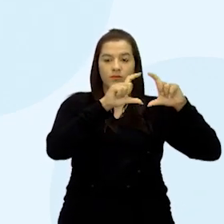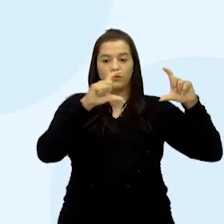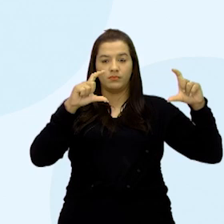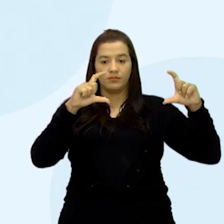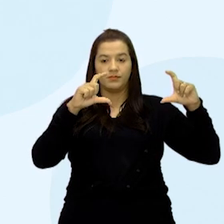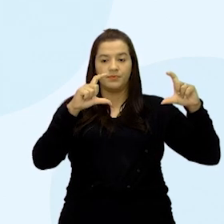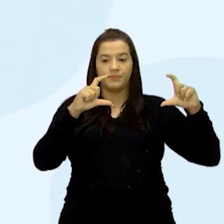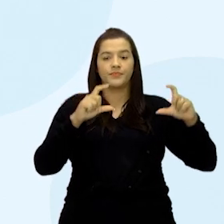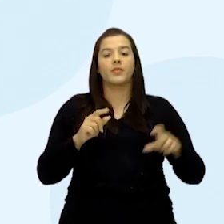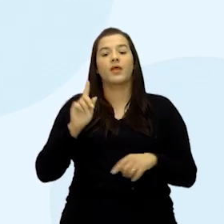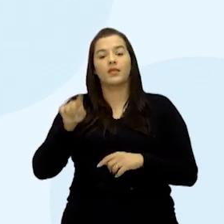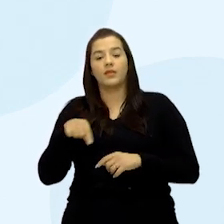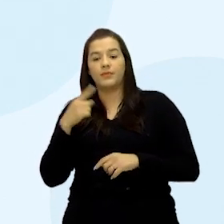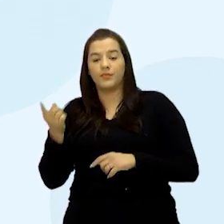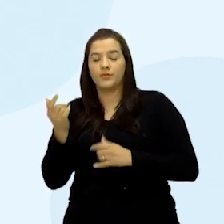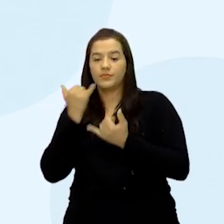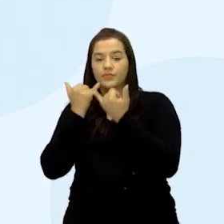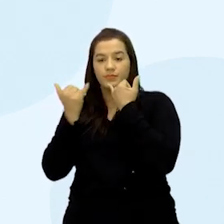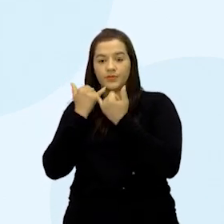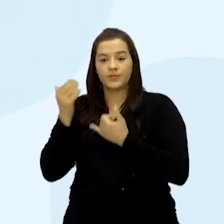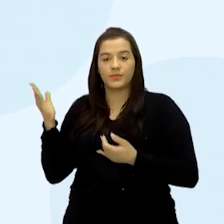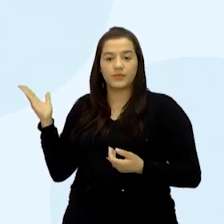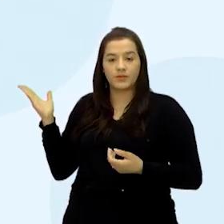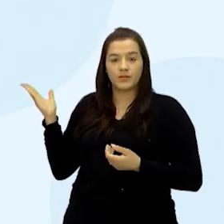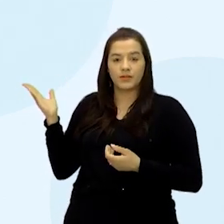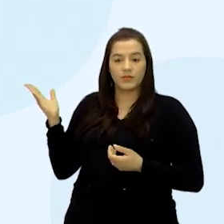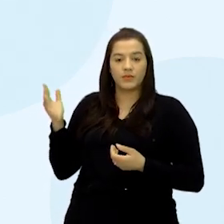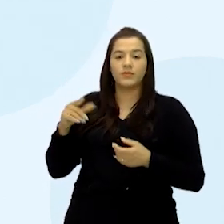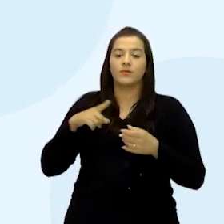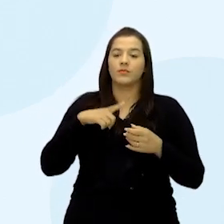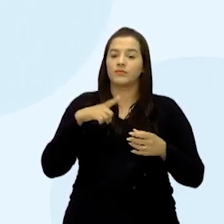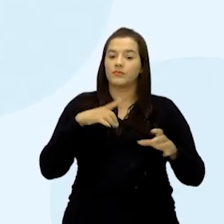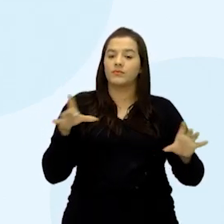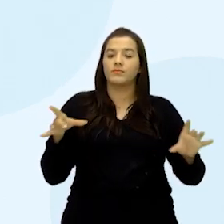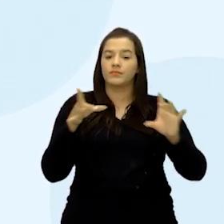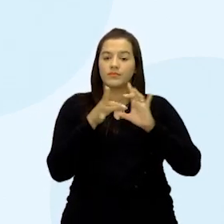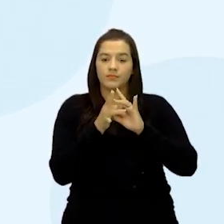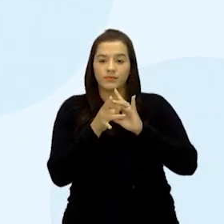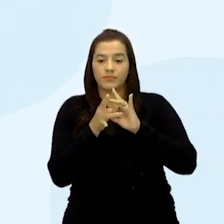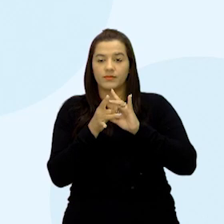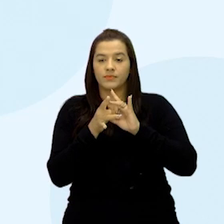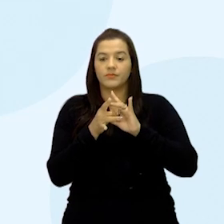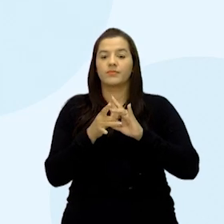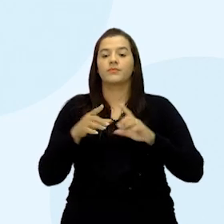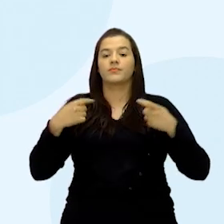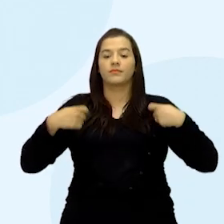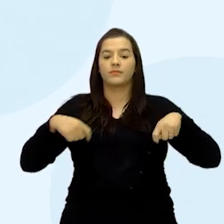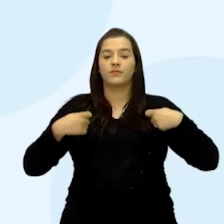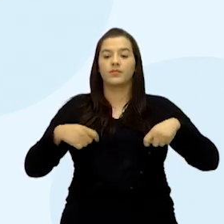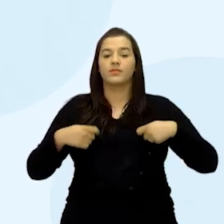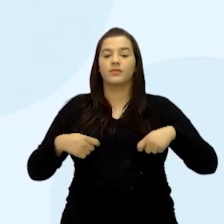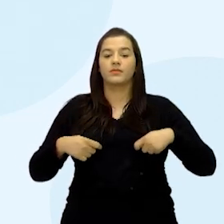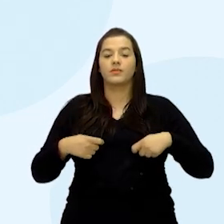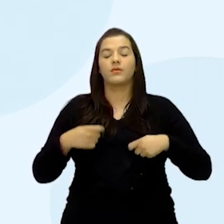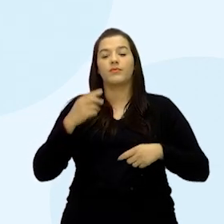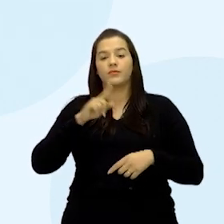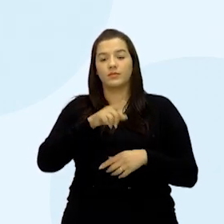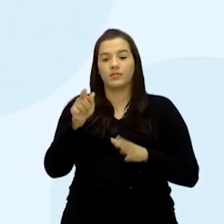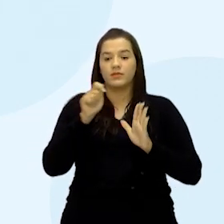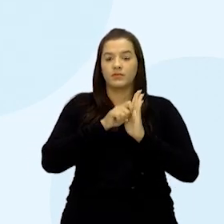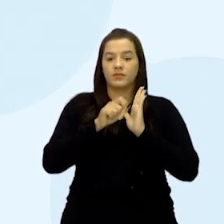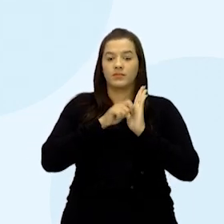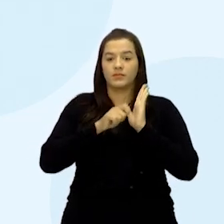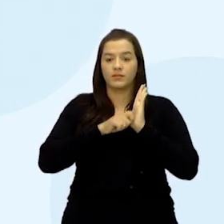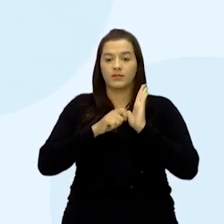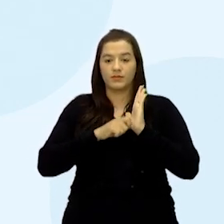redonda. Depois, as informações a mais que você quer colocar, o procedimento, o que precisa ser executado, você escreve dentro